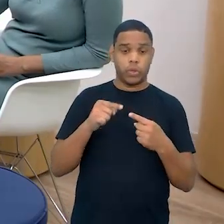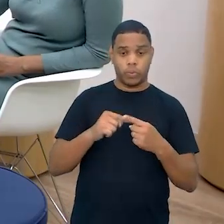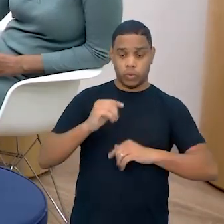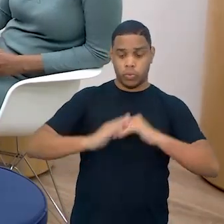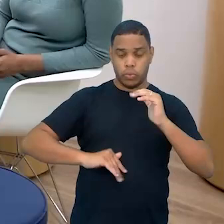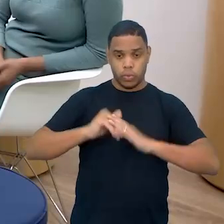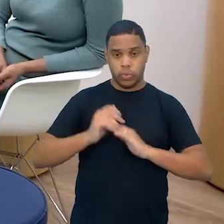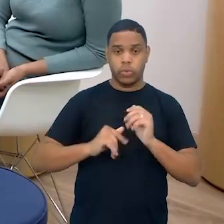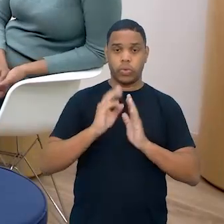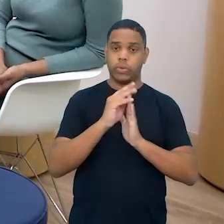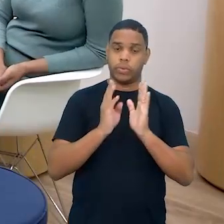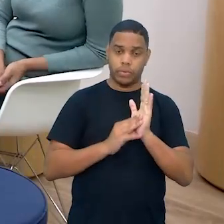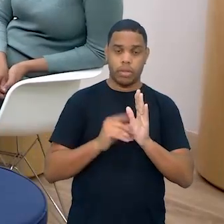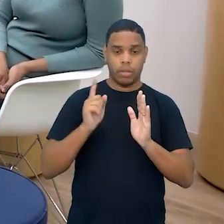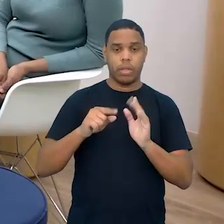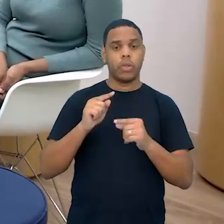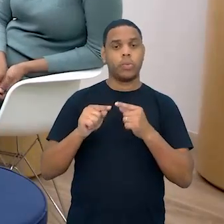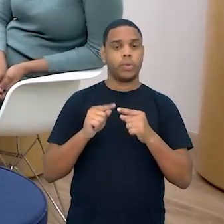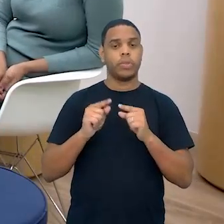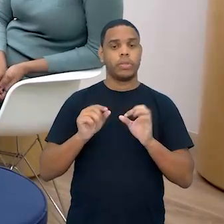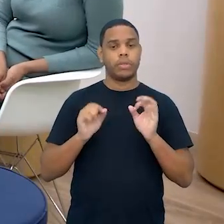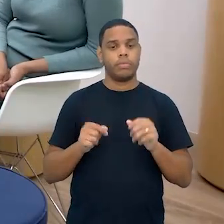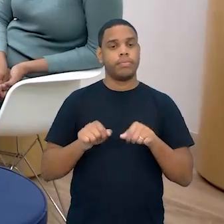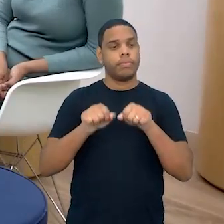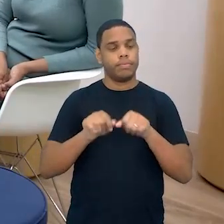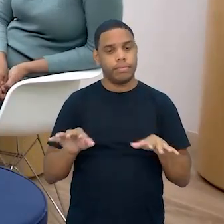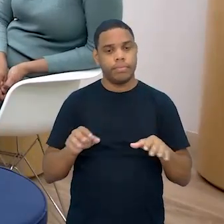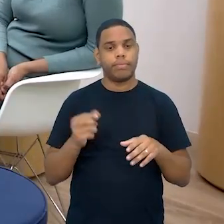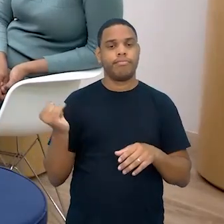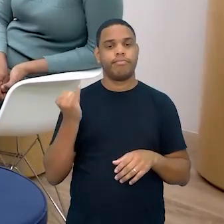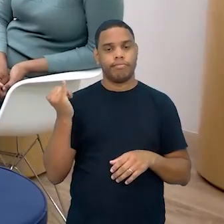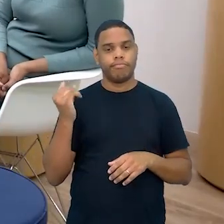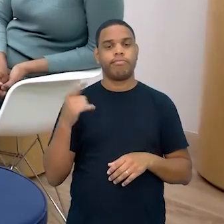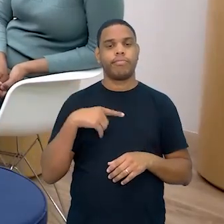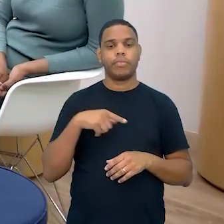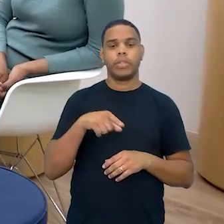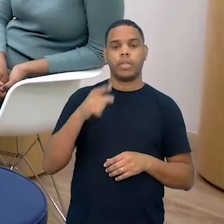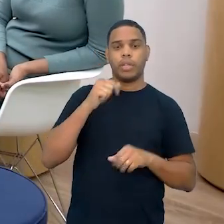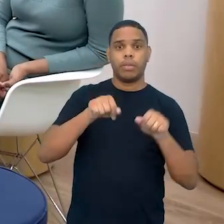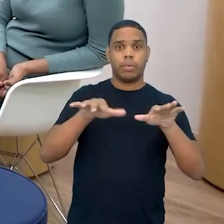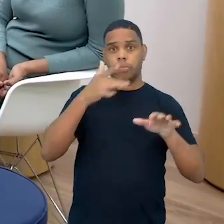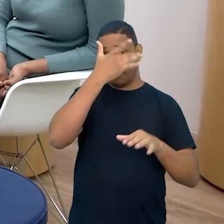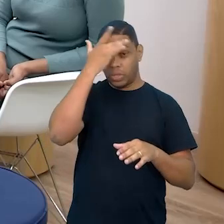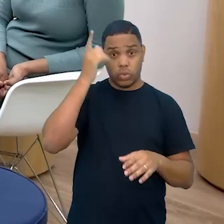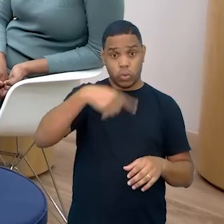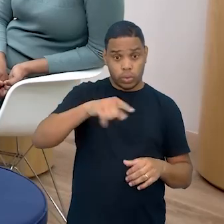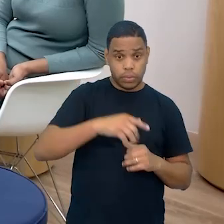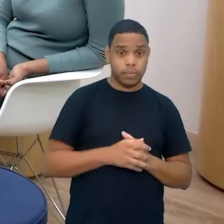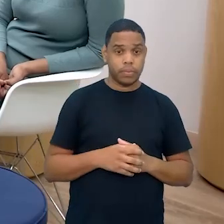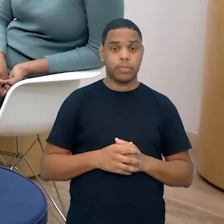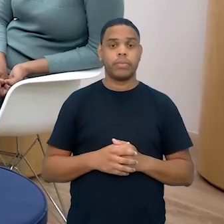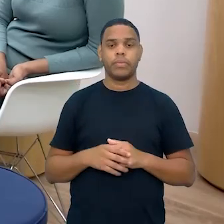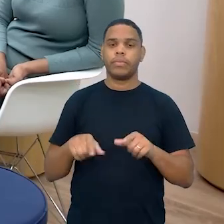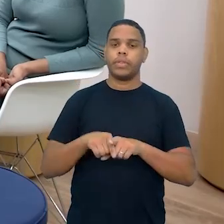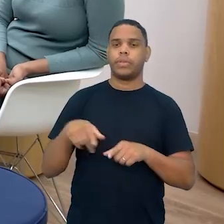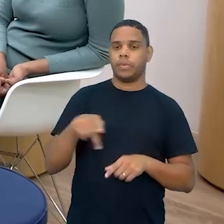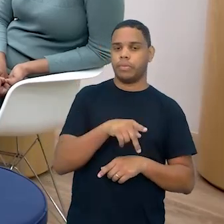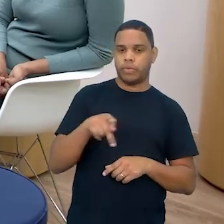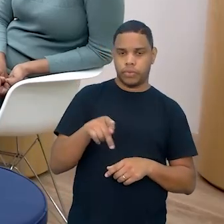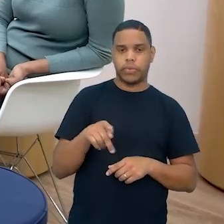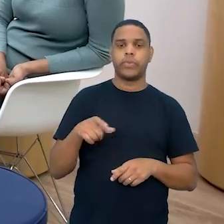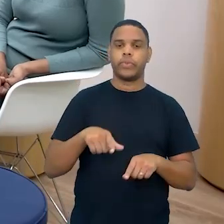produz qualquer conteúdo é justamente esse, levar essas mensagens ao maior número de pessoas possível, e indo para professores que